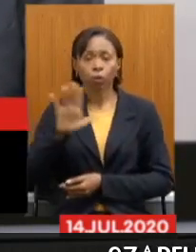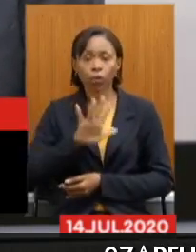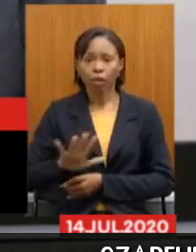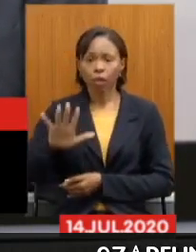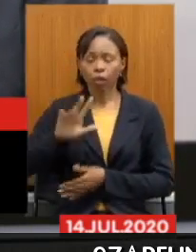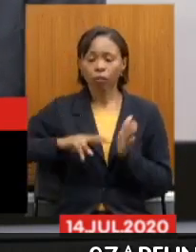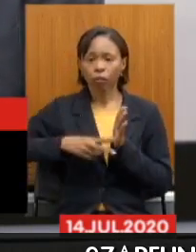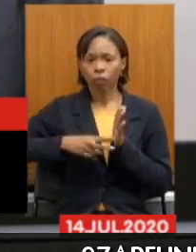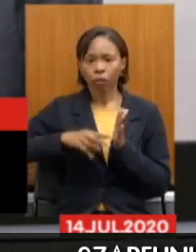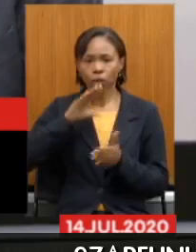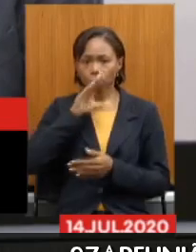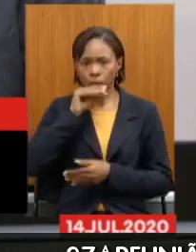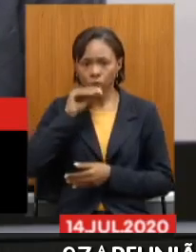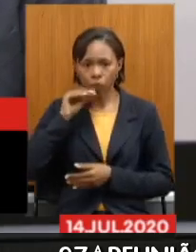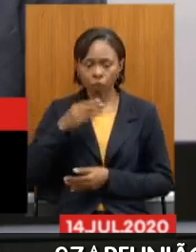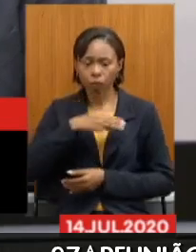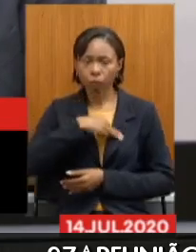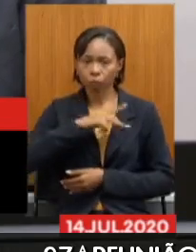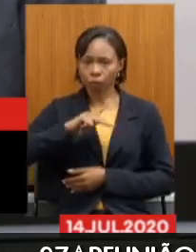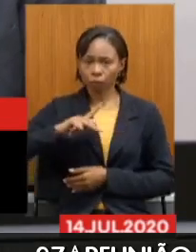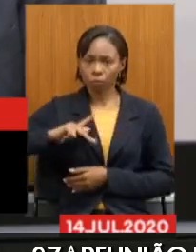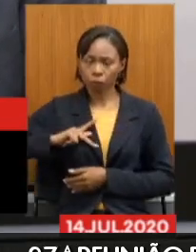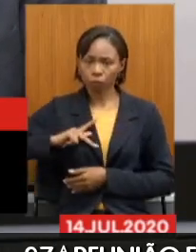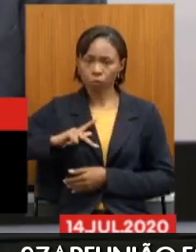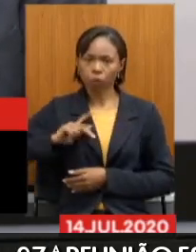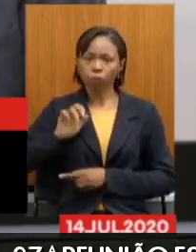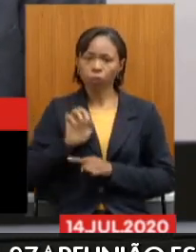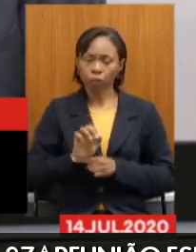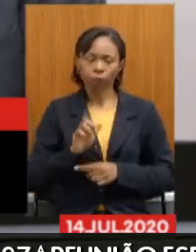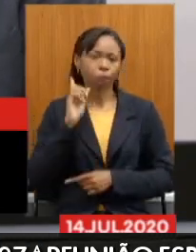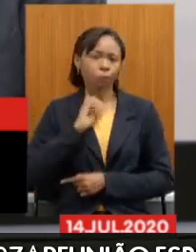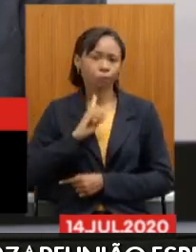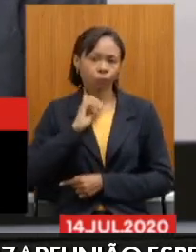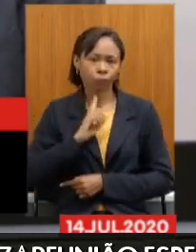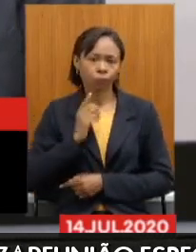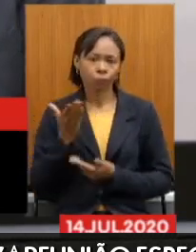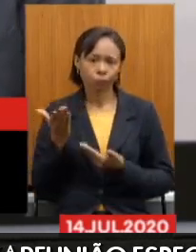Sindicato dos Servidores do Ministério Público do Estado de Minas Gerais,